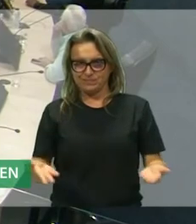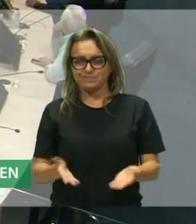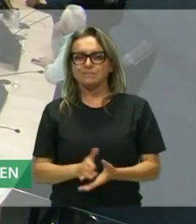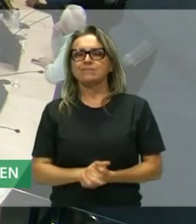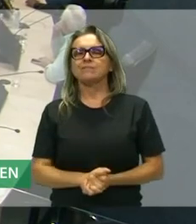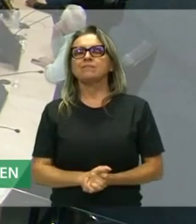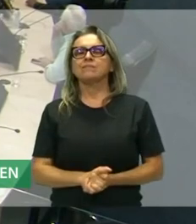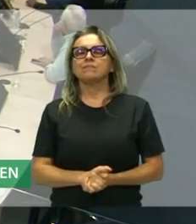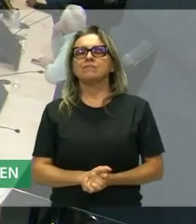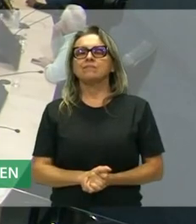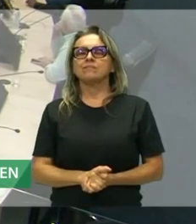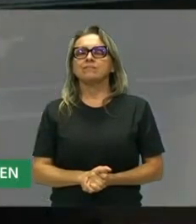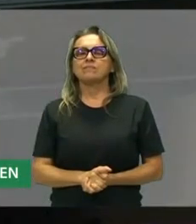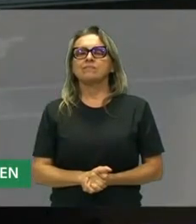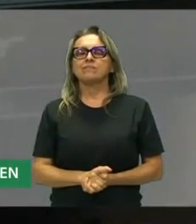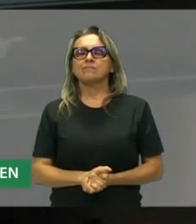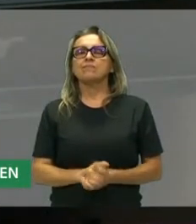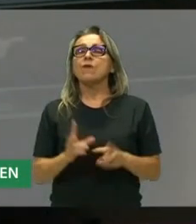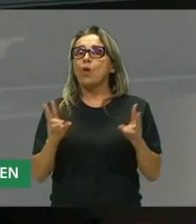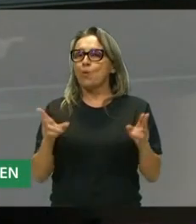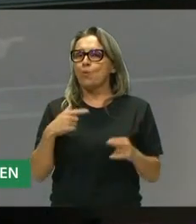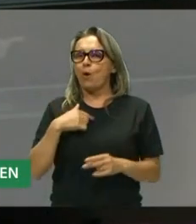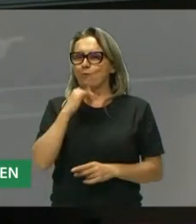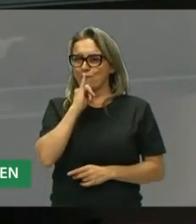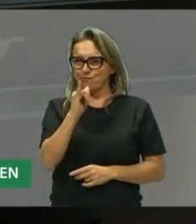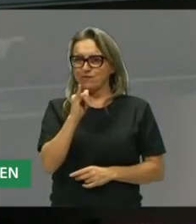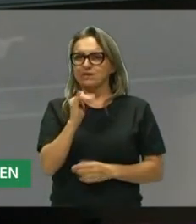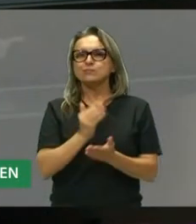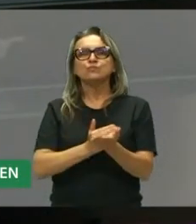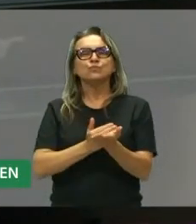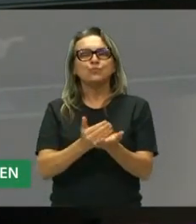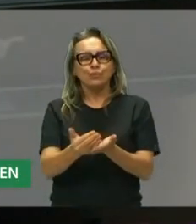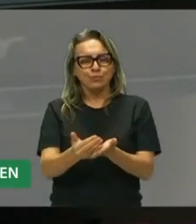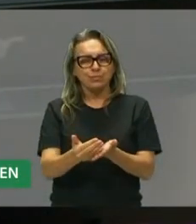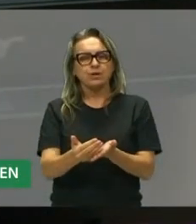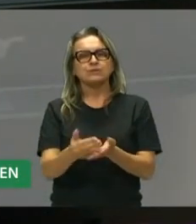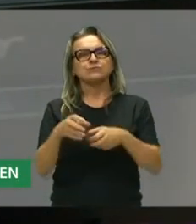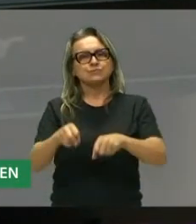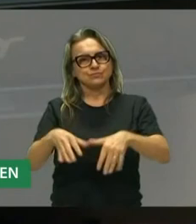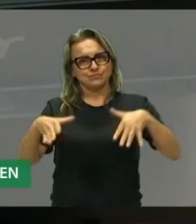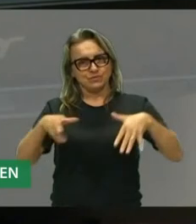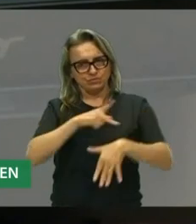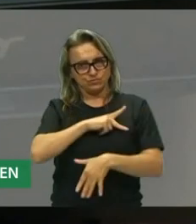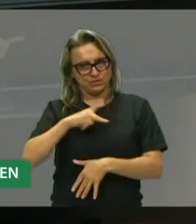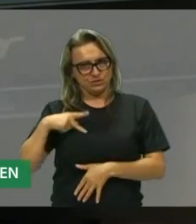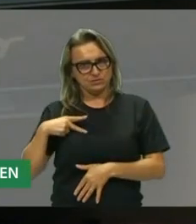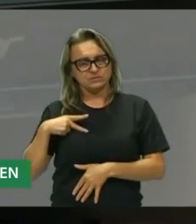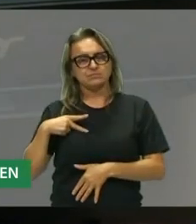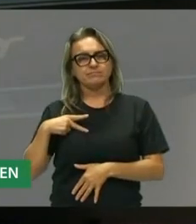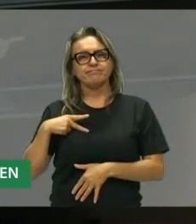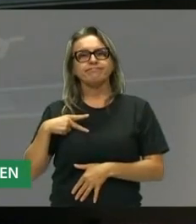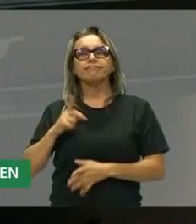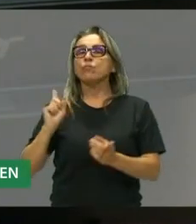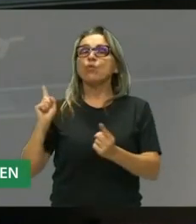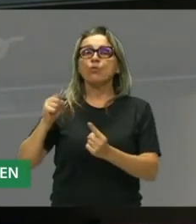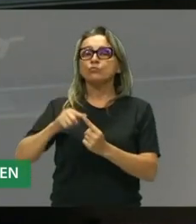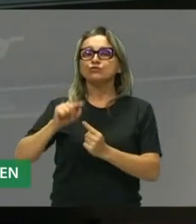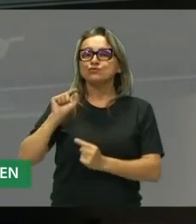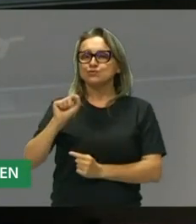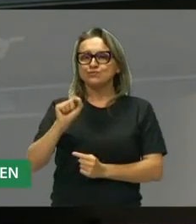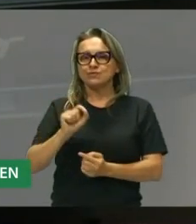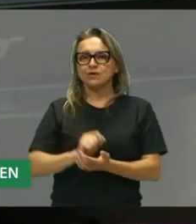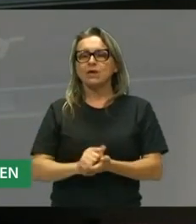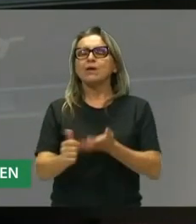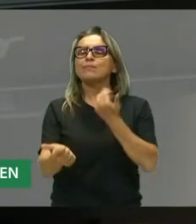Como falei no início dessa audiência, ela serviria certamente para aproximar ainda mais,